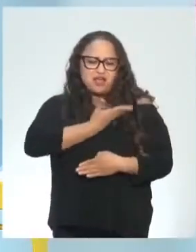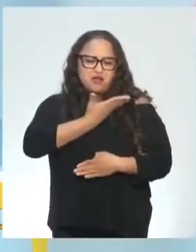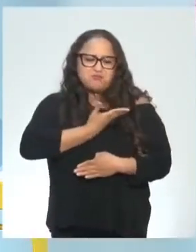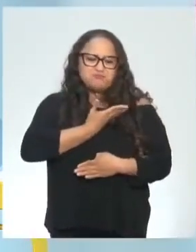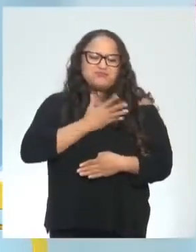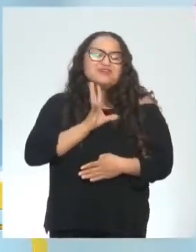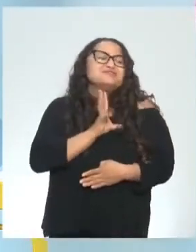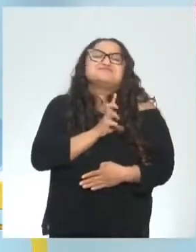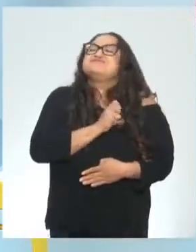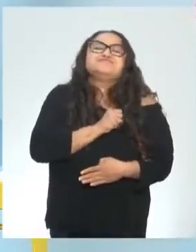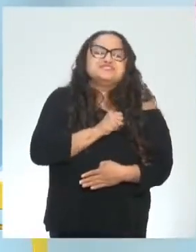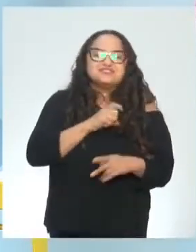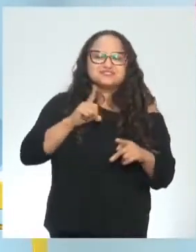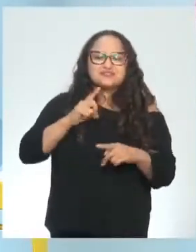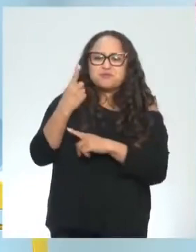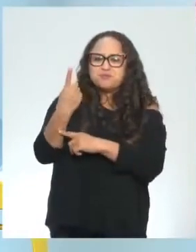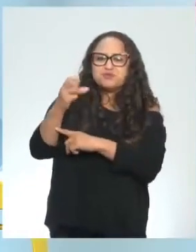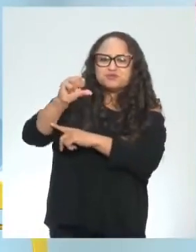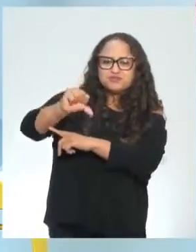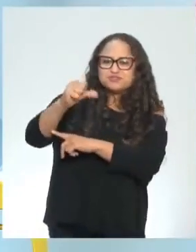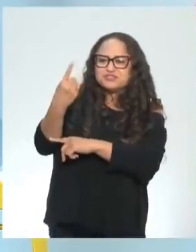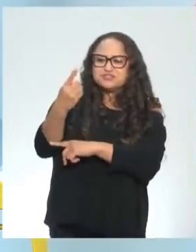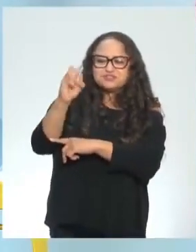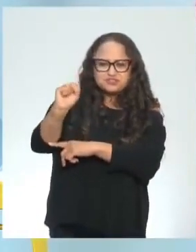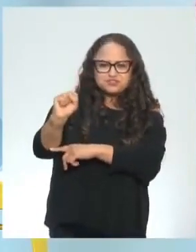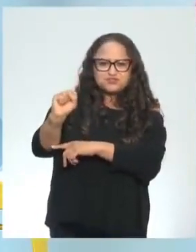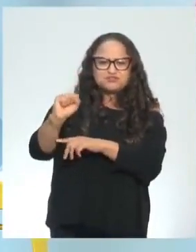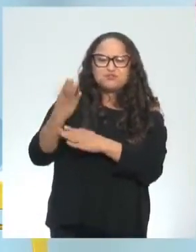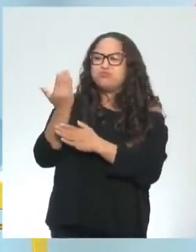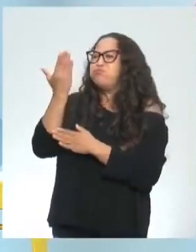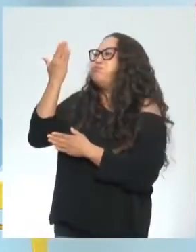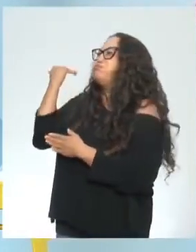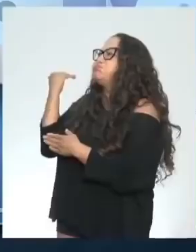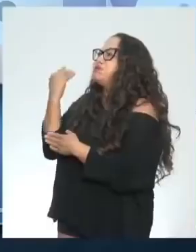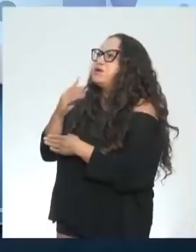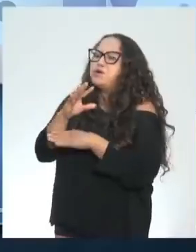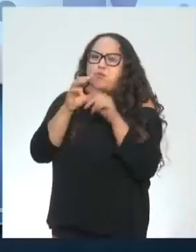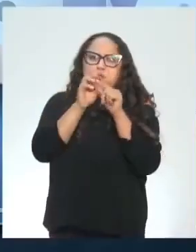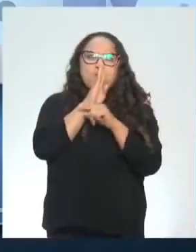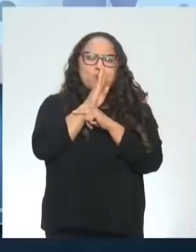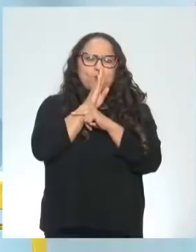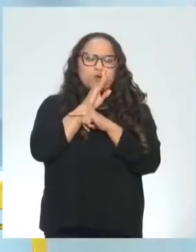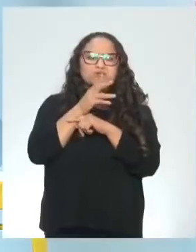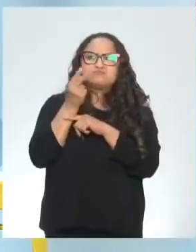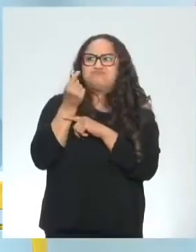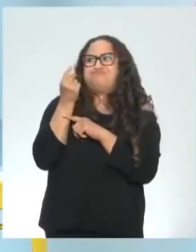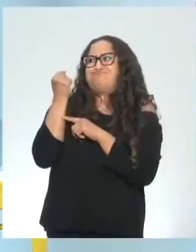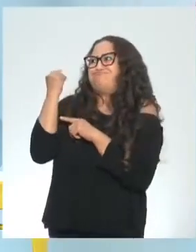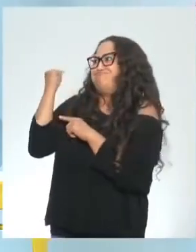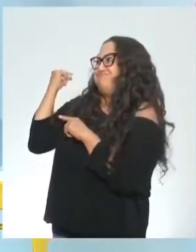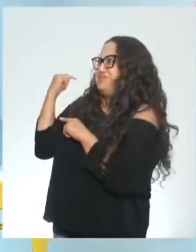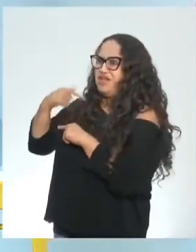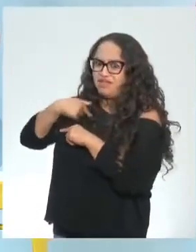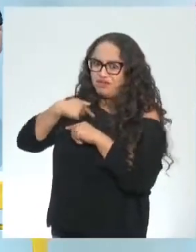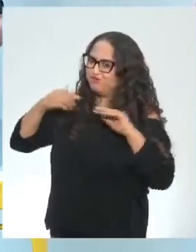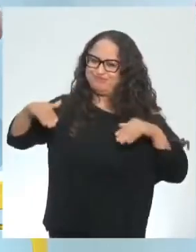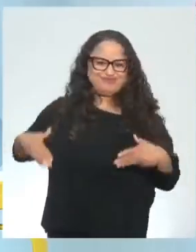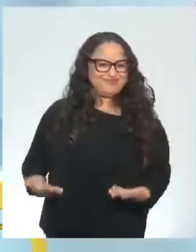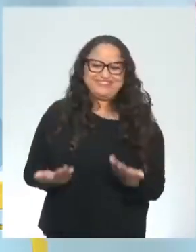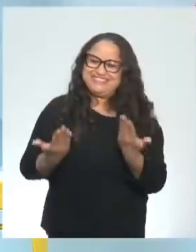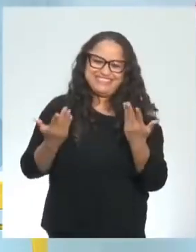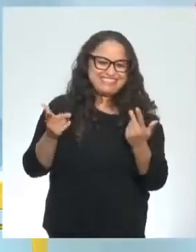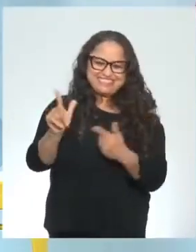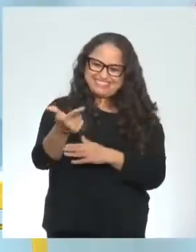de 1918 Bem antigo lá na época do cinema mudo não entra antigo muito antigo não tinha nem nascido ainda nem